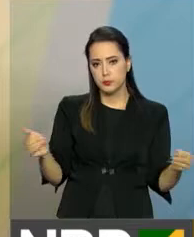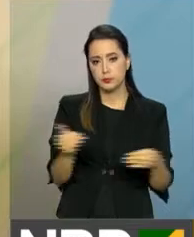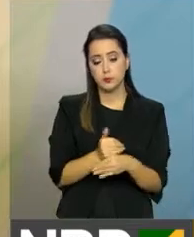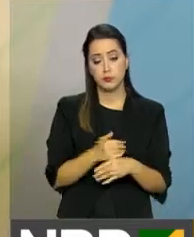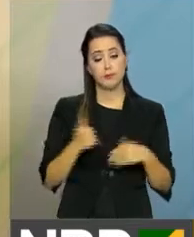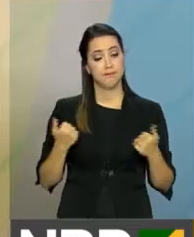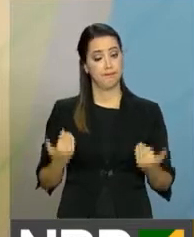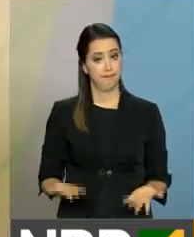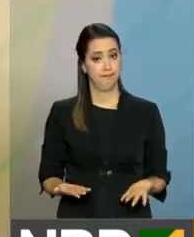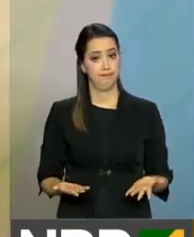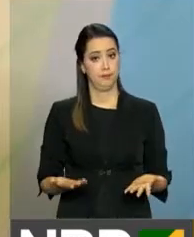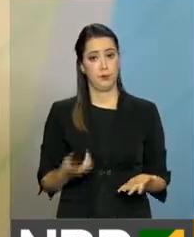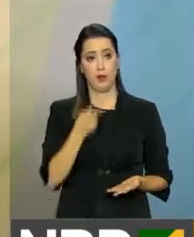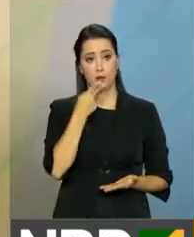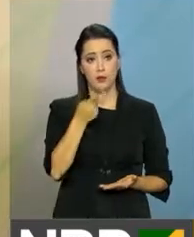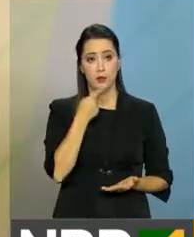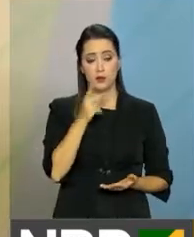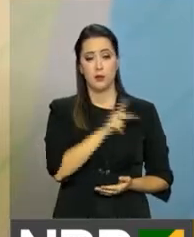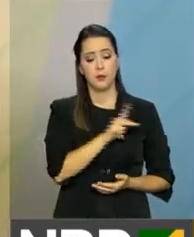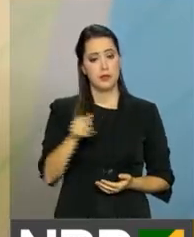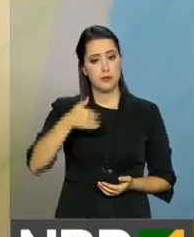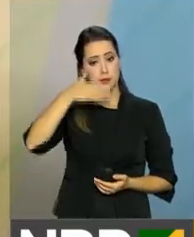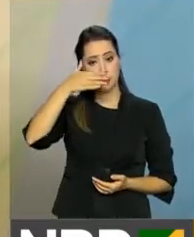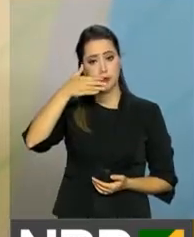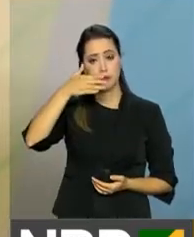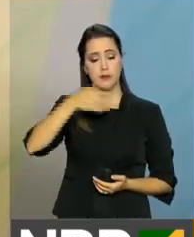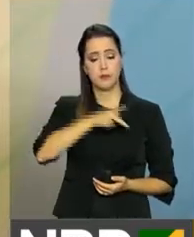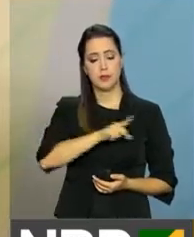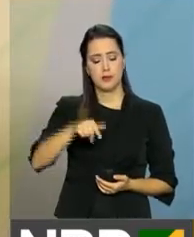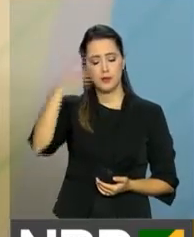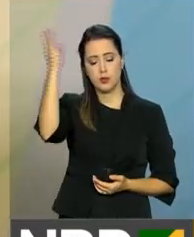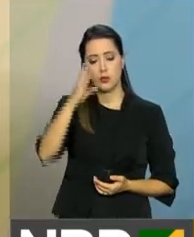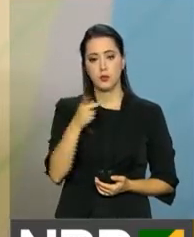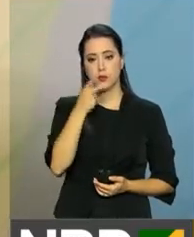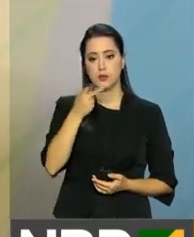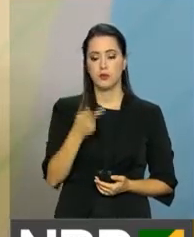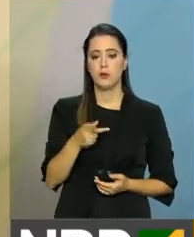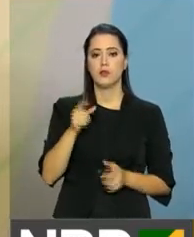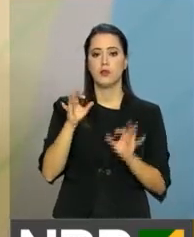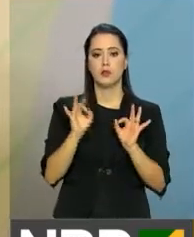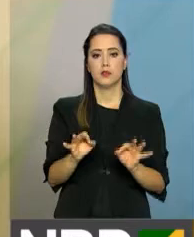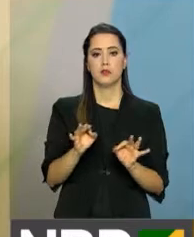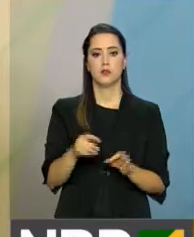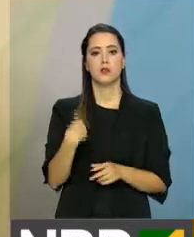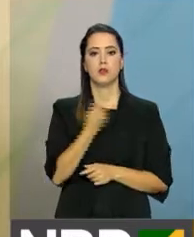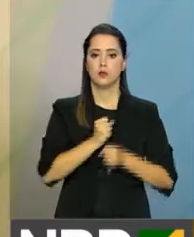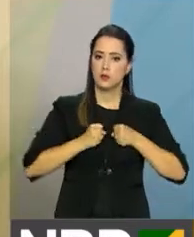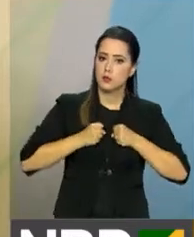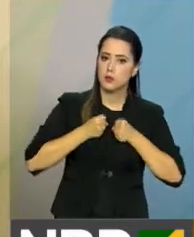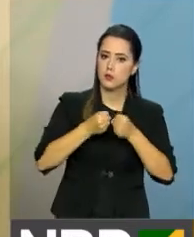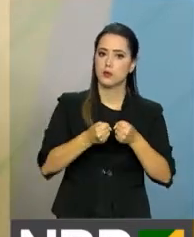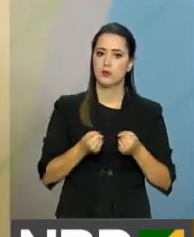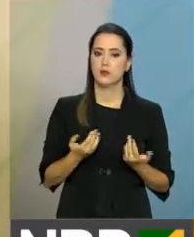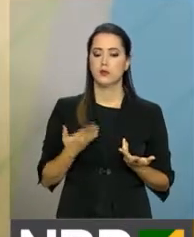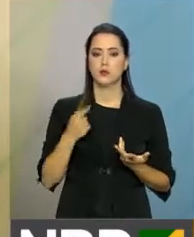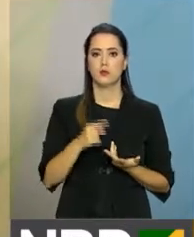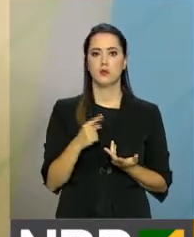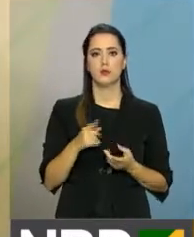portanto eu como presidente da república eu garanto que que não pouparemos esforços para